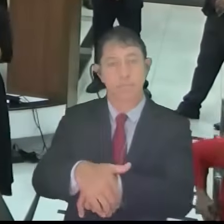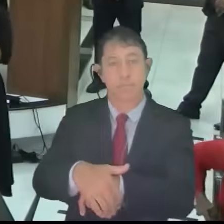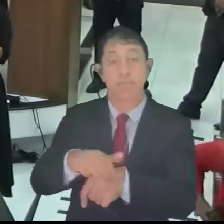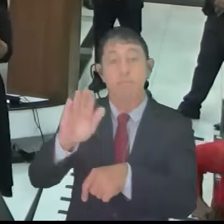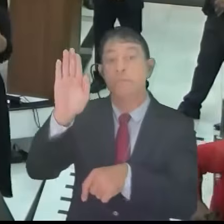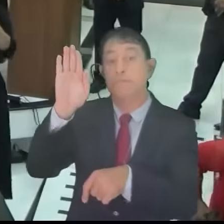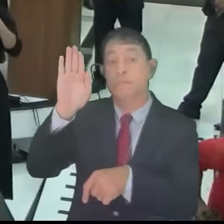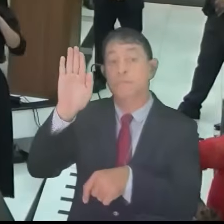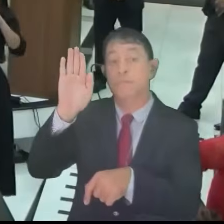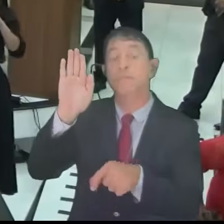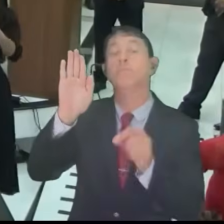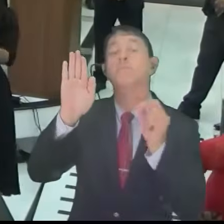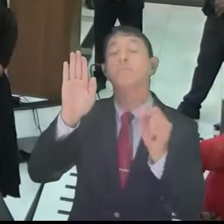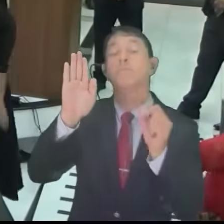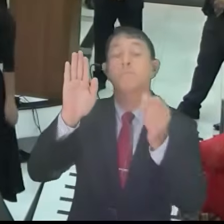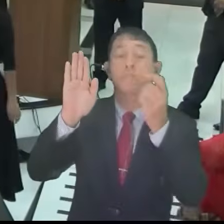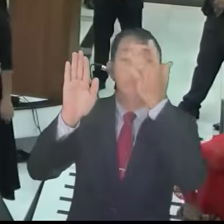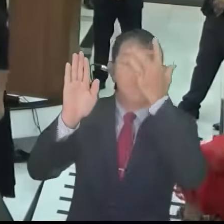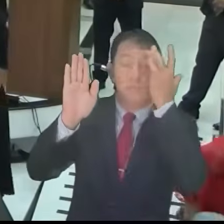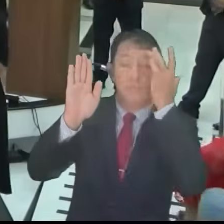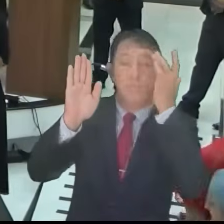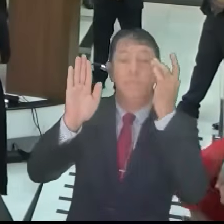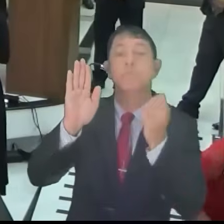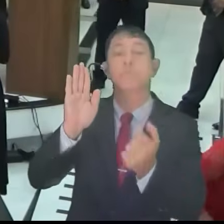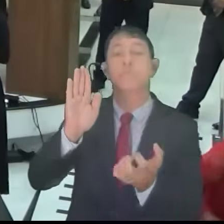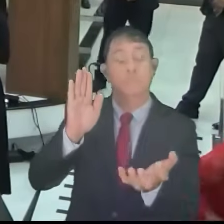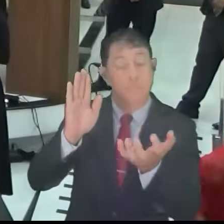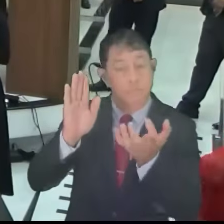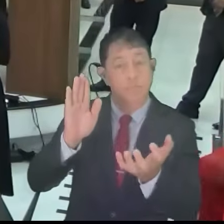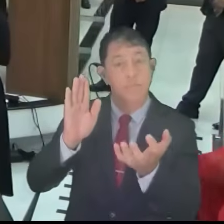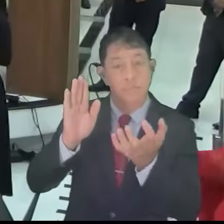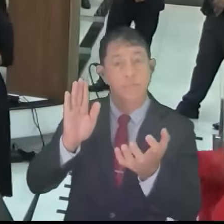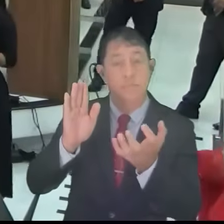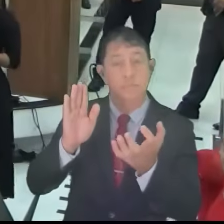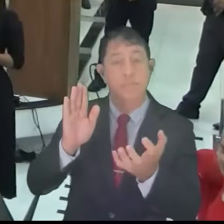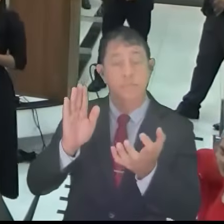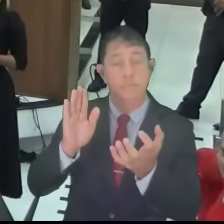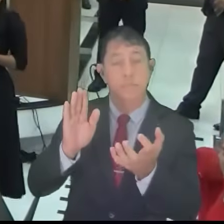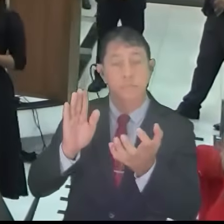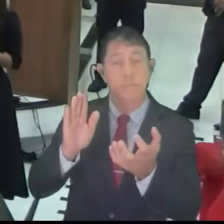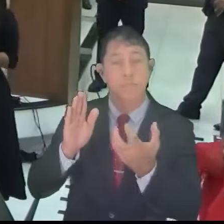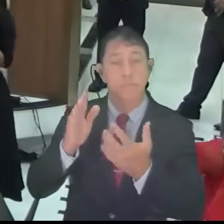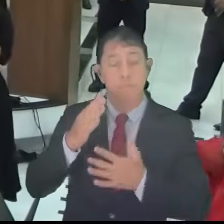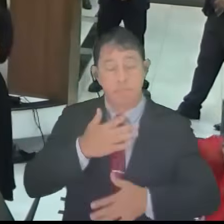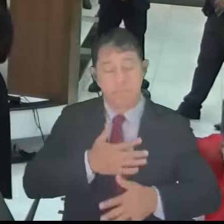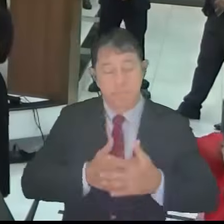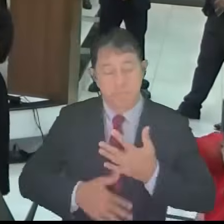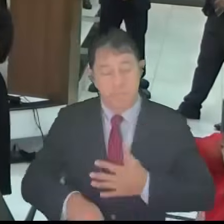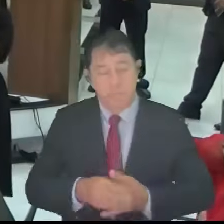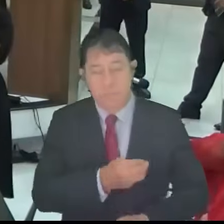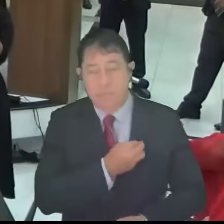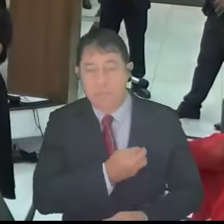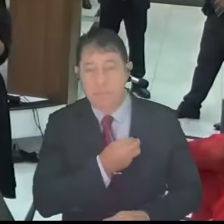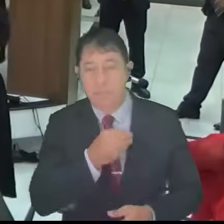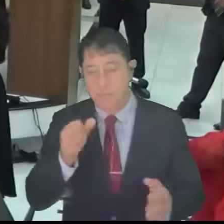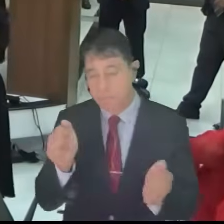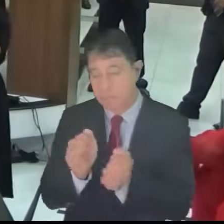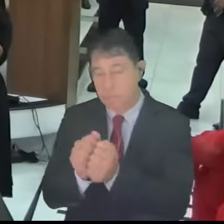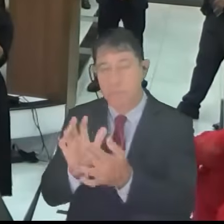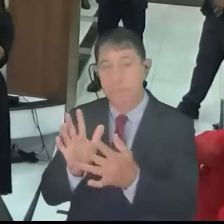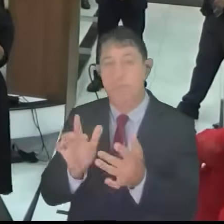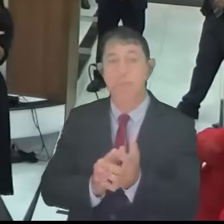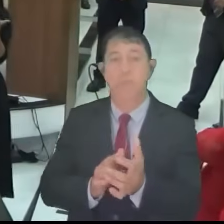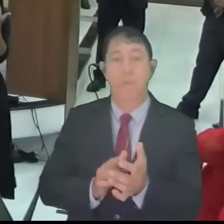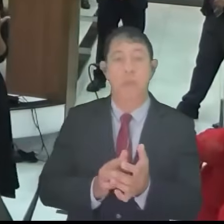primeira pessoa que quer colocar o jugo de Jesus no seu ombro e dizer: Jesus, eu antigamente era um